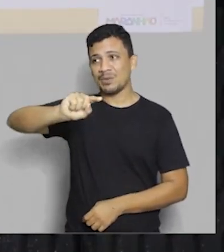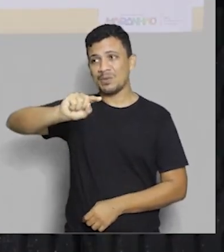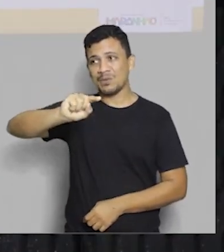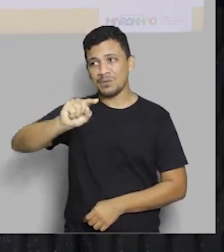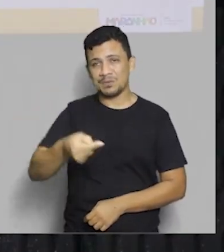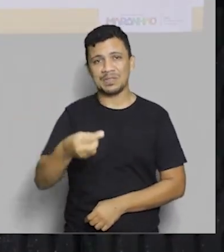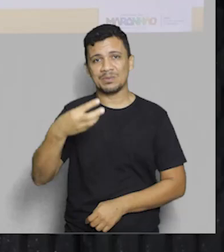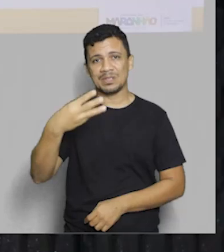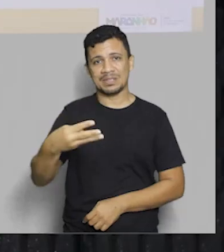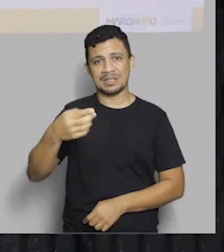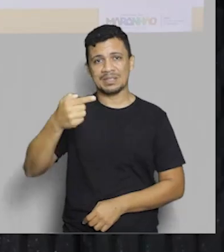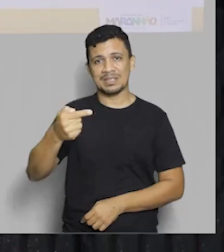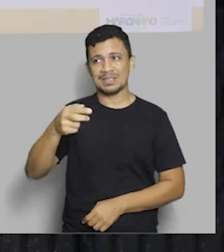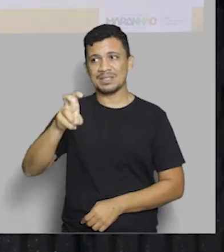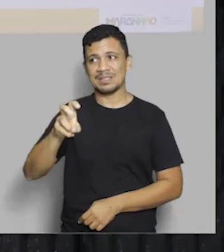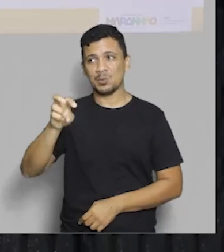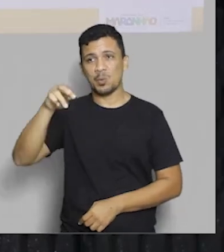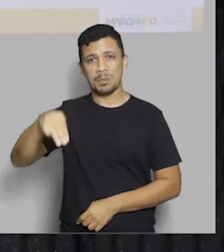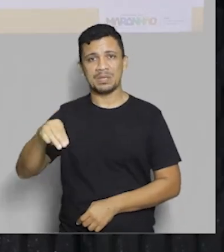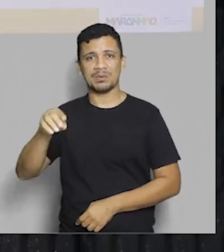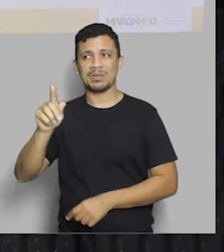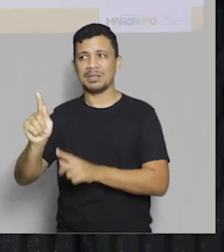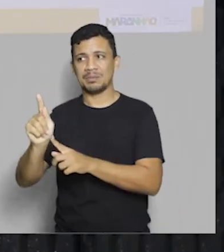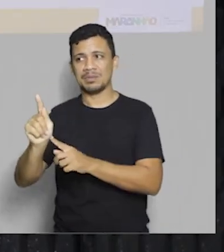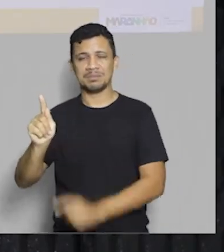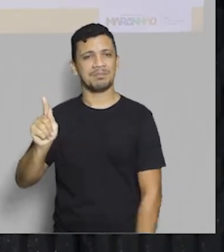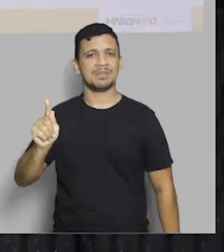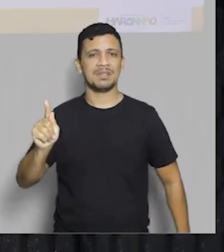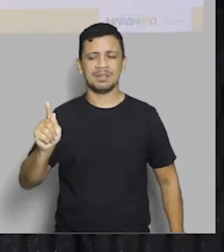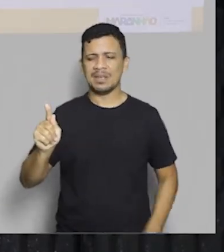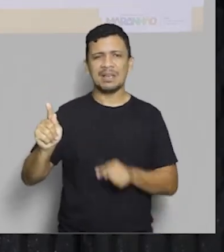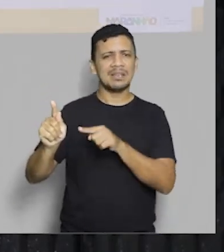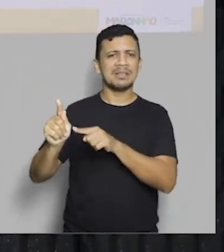0,375 micrograma. Bom, o valor de